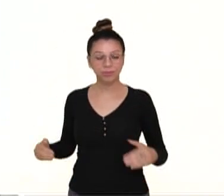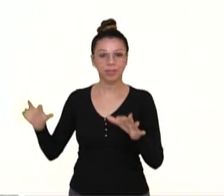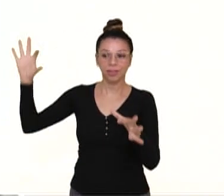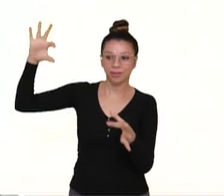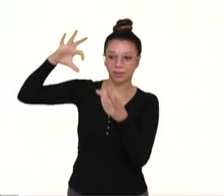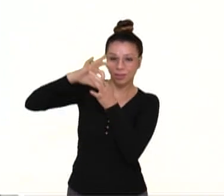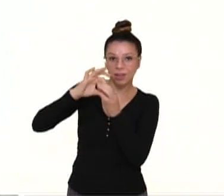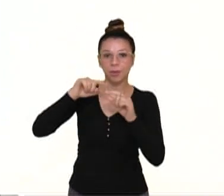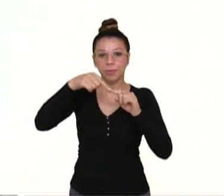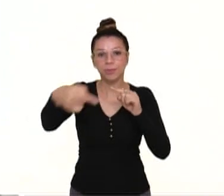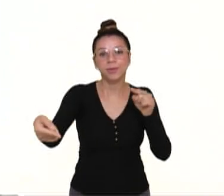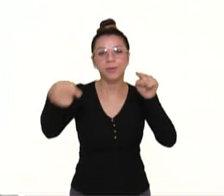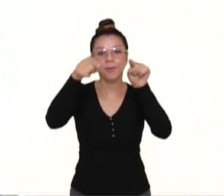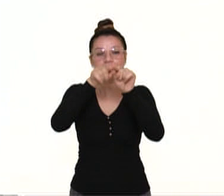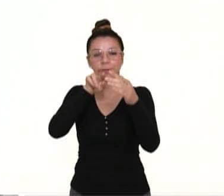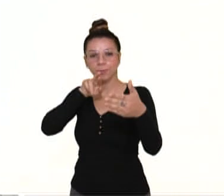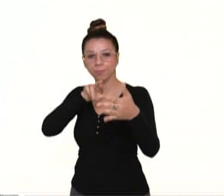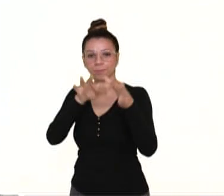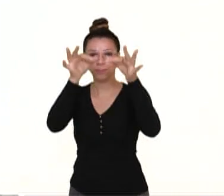voltamos com a alternativa correta.